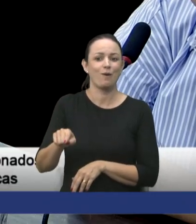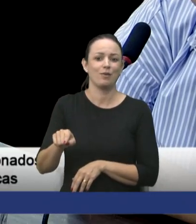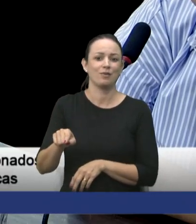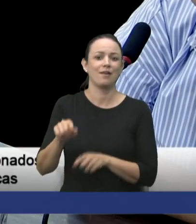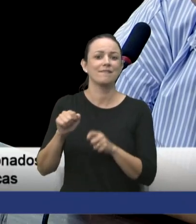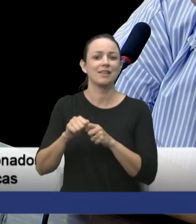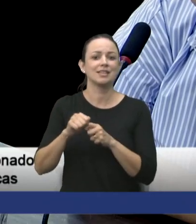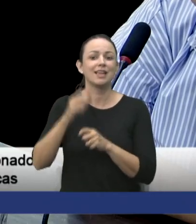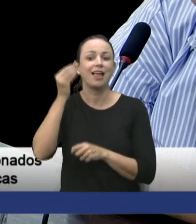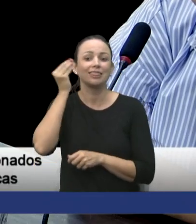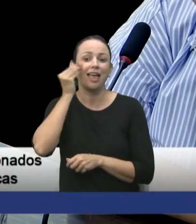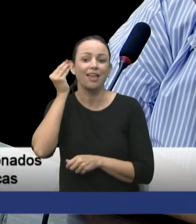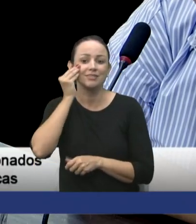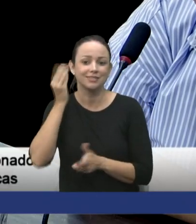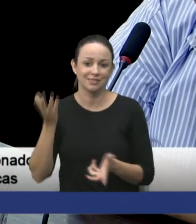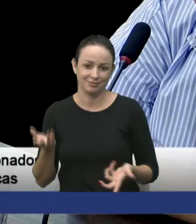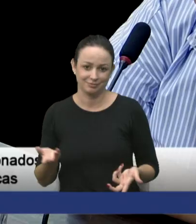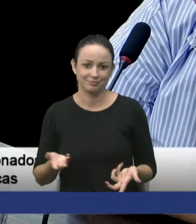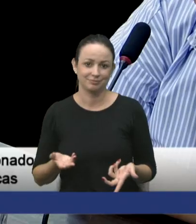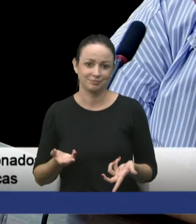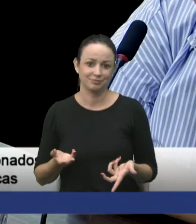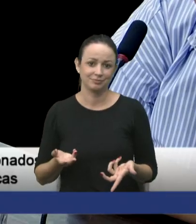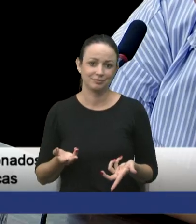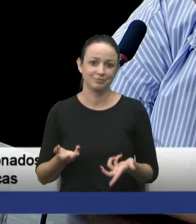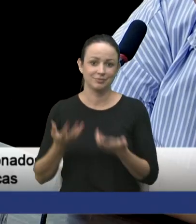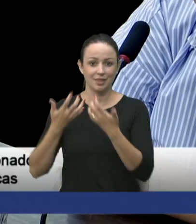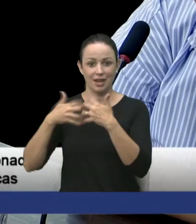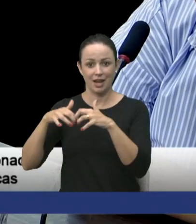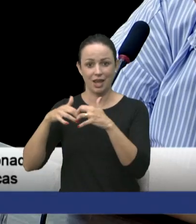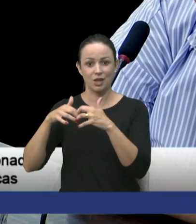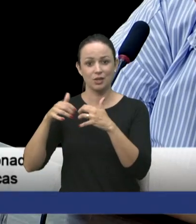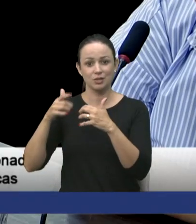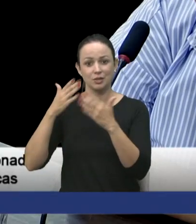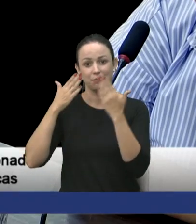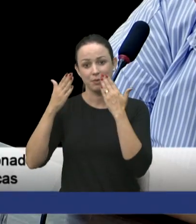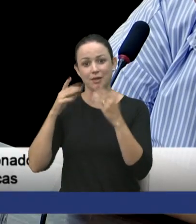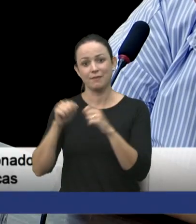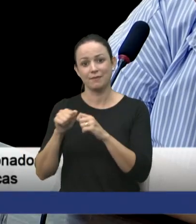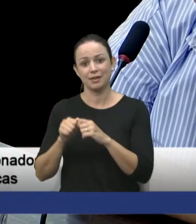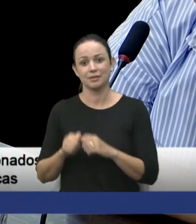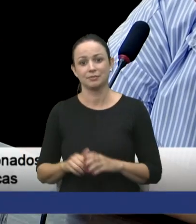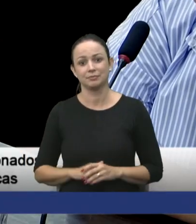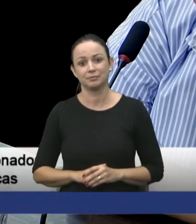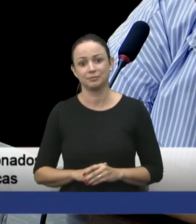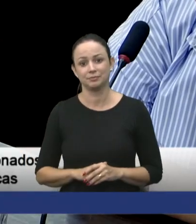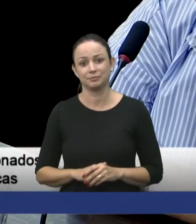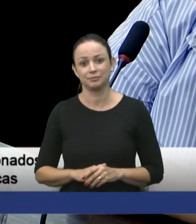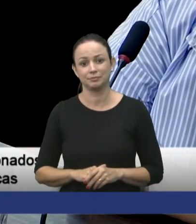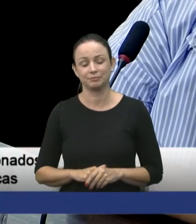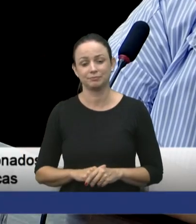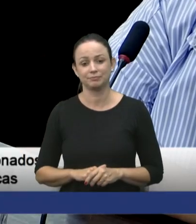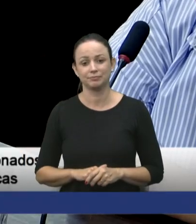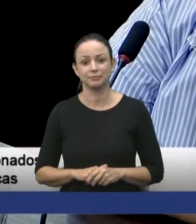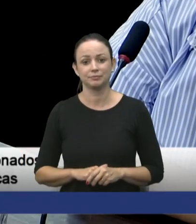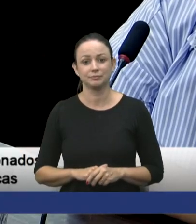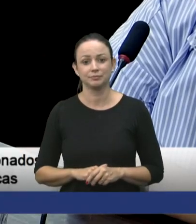os testes. Os testes neuropsicológicos, que é as psicólogas que fazem. Nós